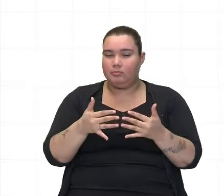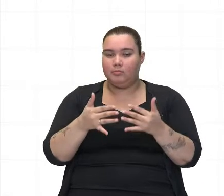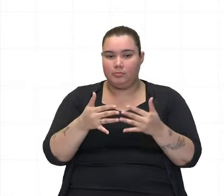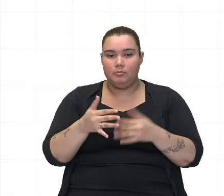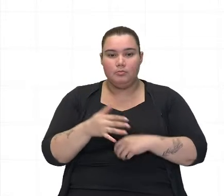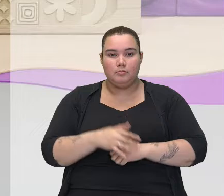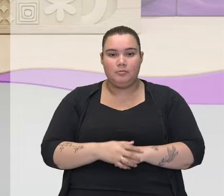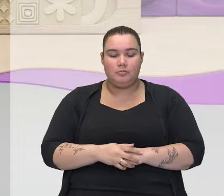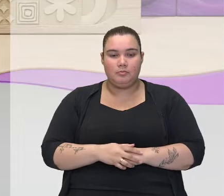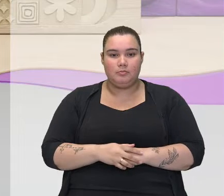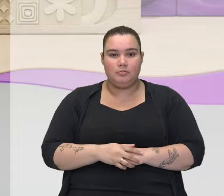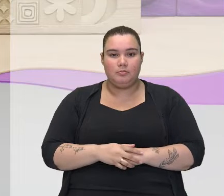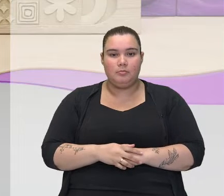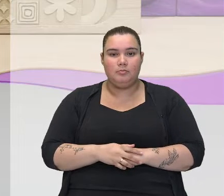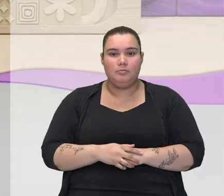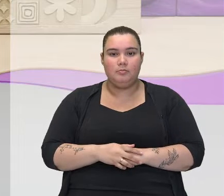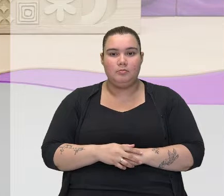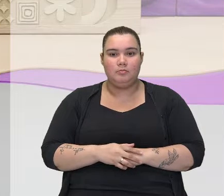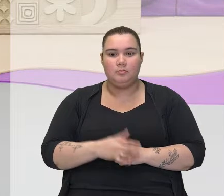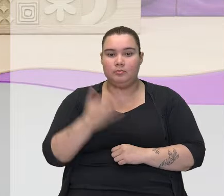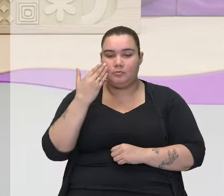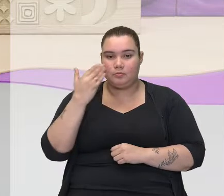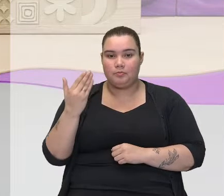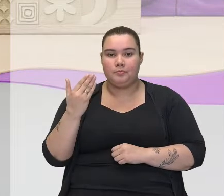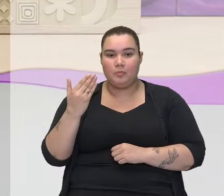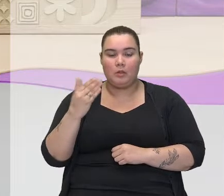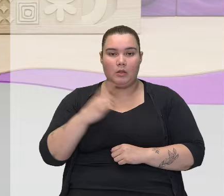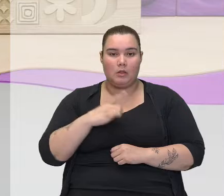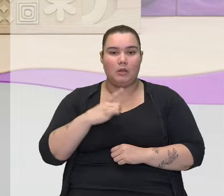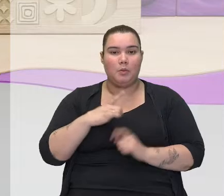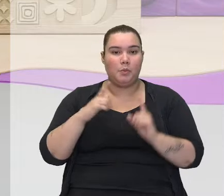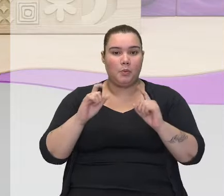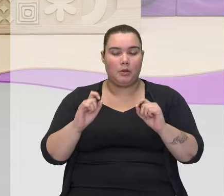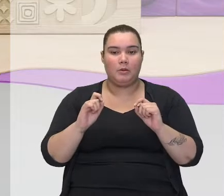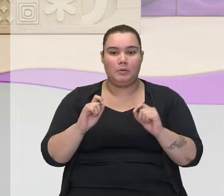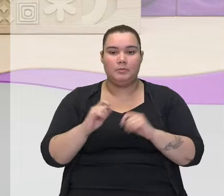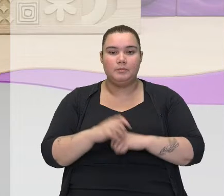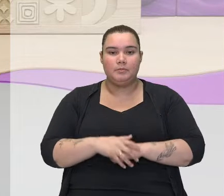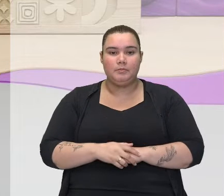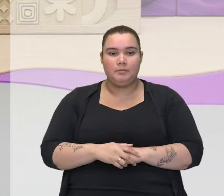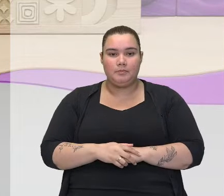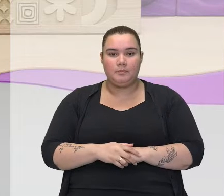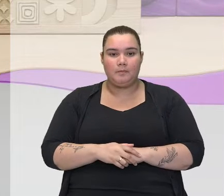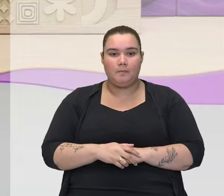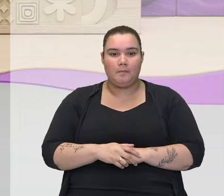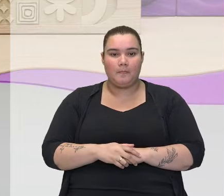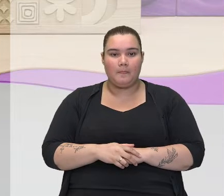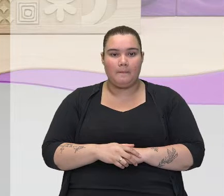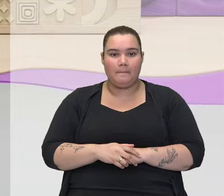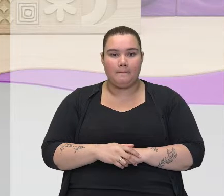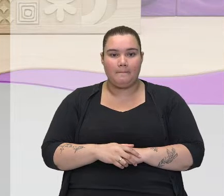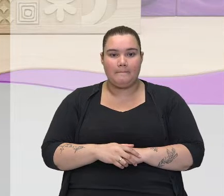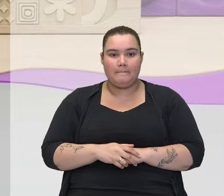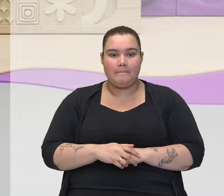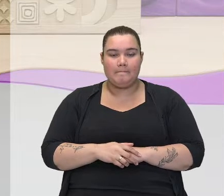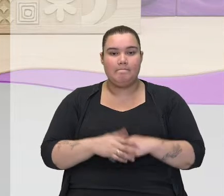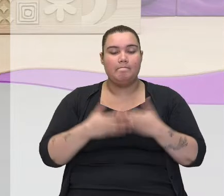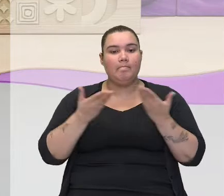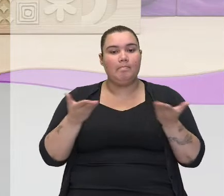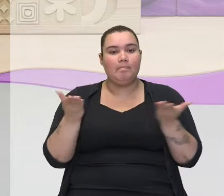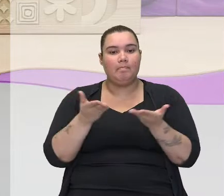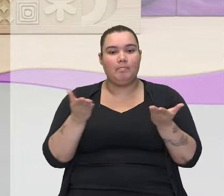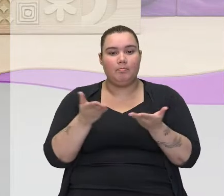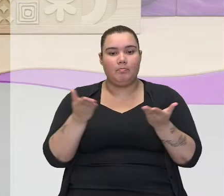né, e reflexão, tá? Então, saindo um pouco aqui da